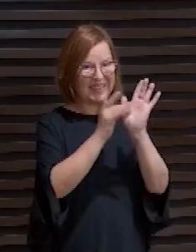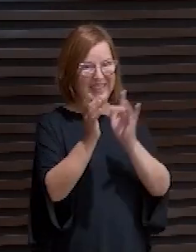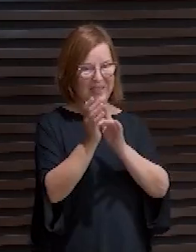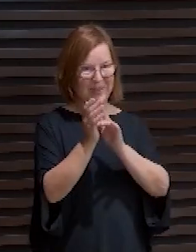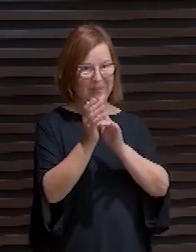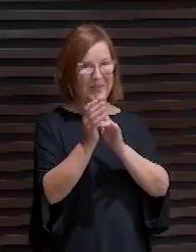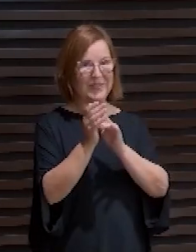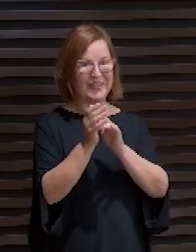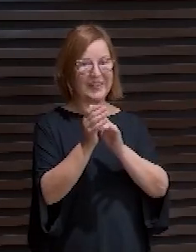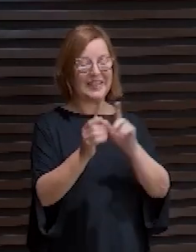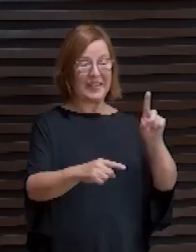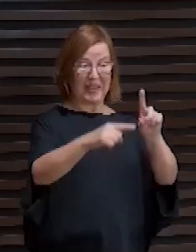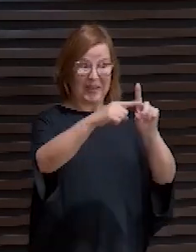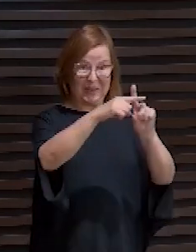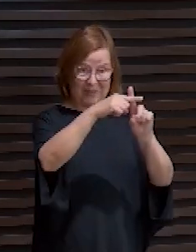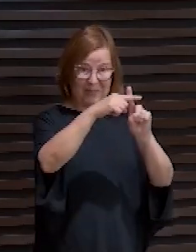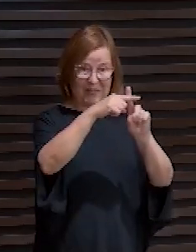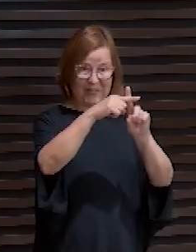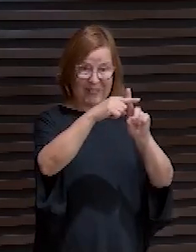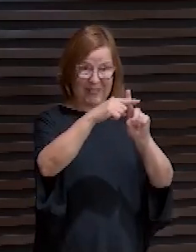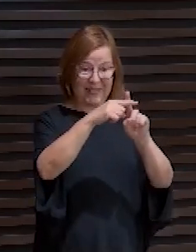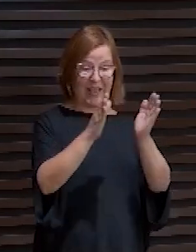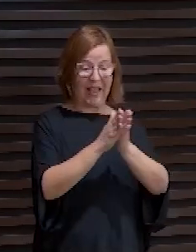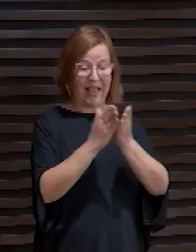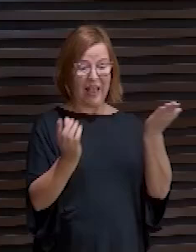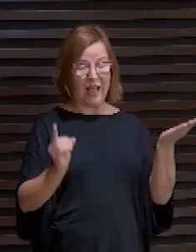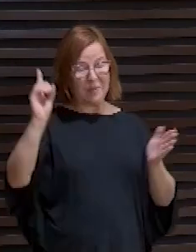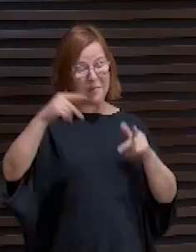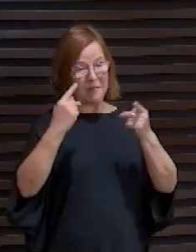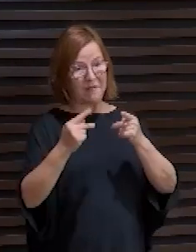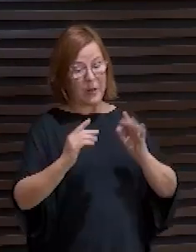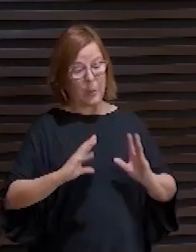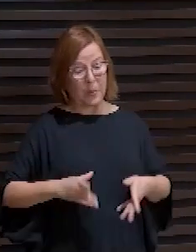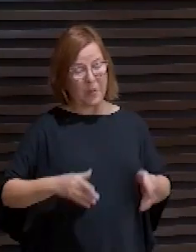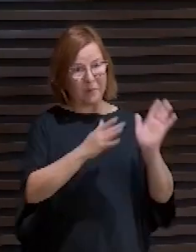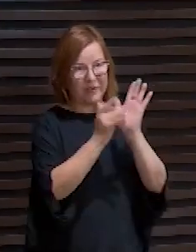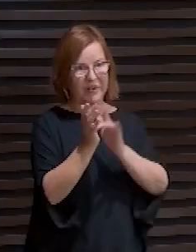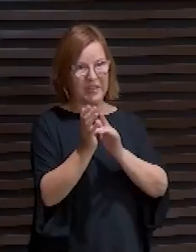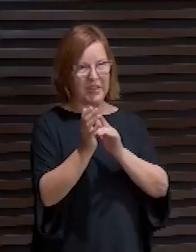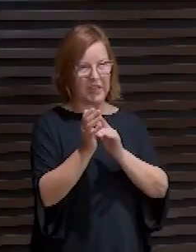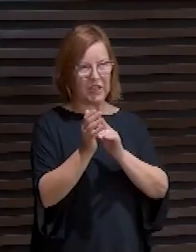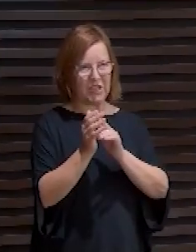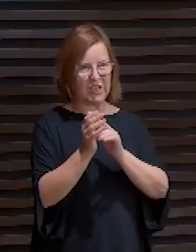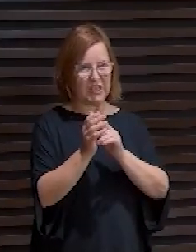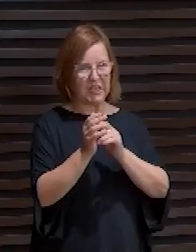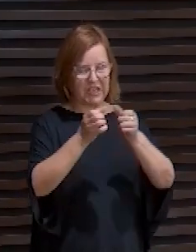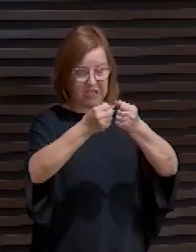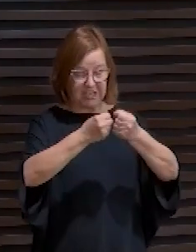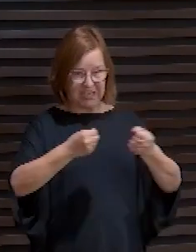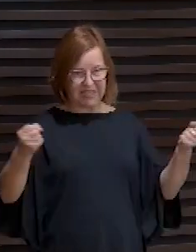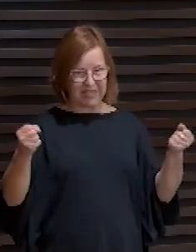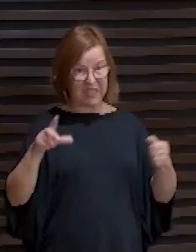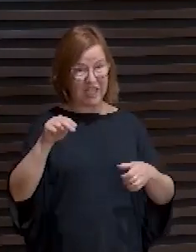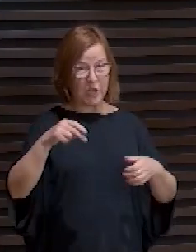texto diz, que o corpo dele foi rasgado, assim como aquele véu, aquela cortina grande que havia, que fazia